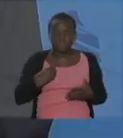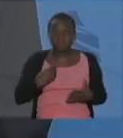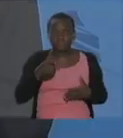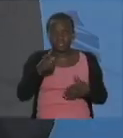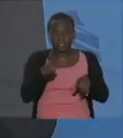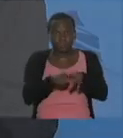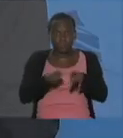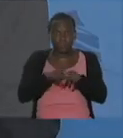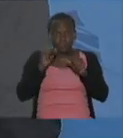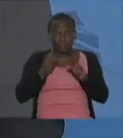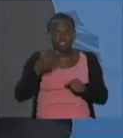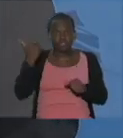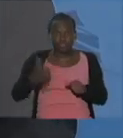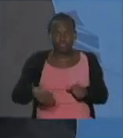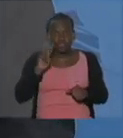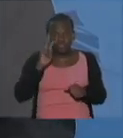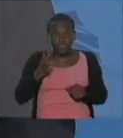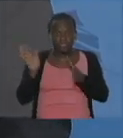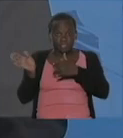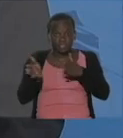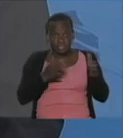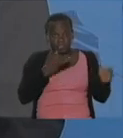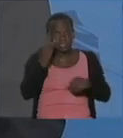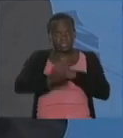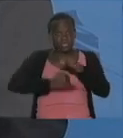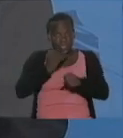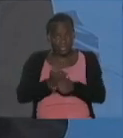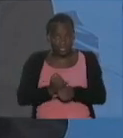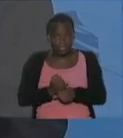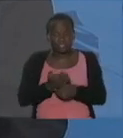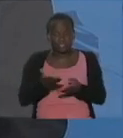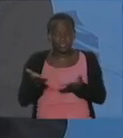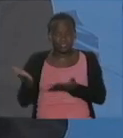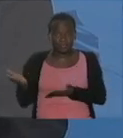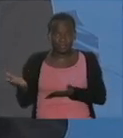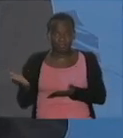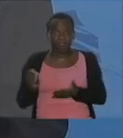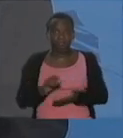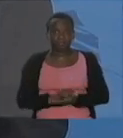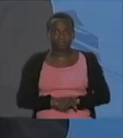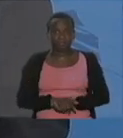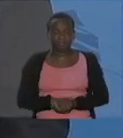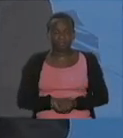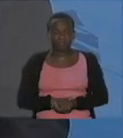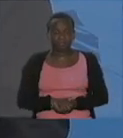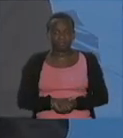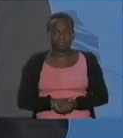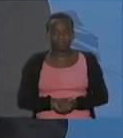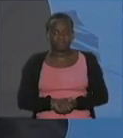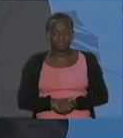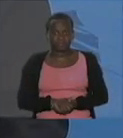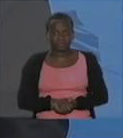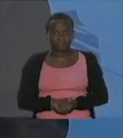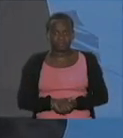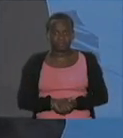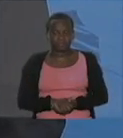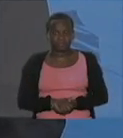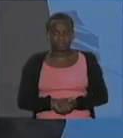vez aqui presentes e você também pode assistir ao Programa pela internet no www.al